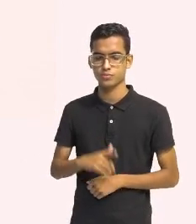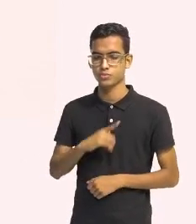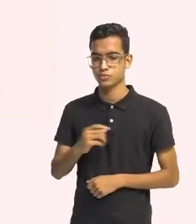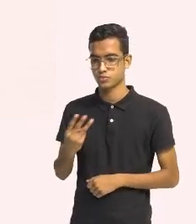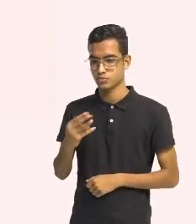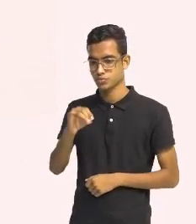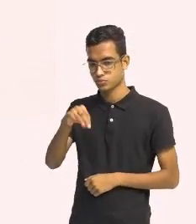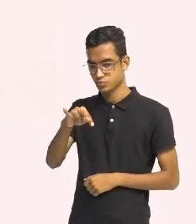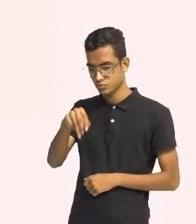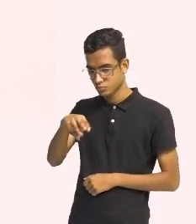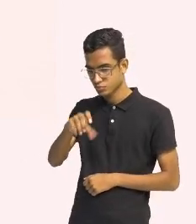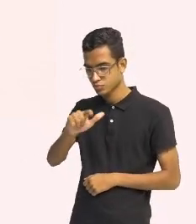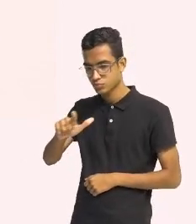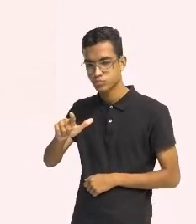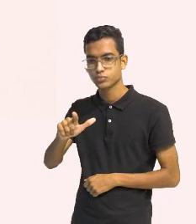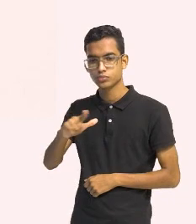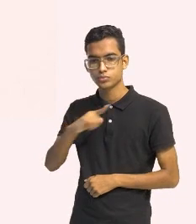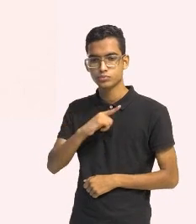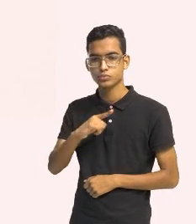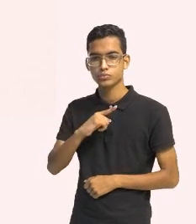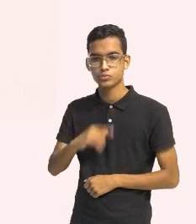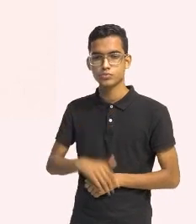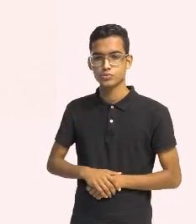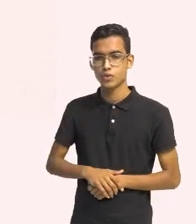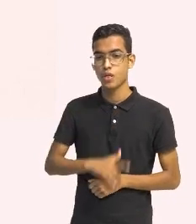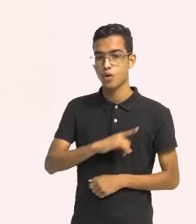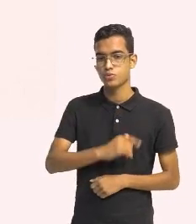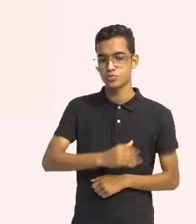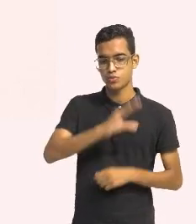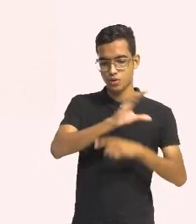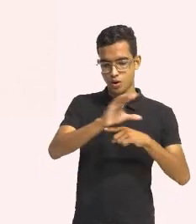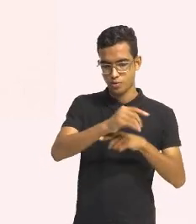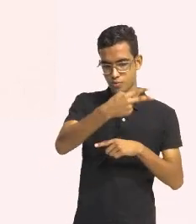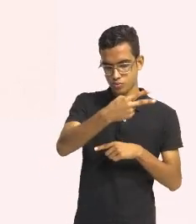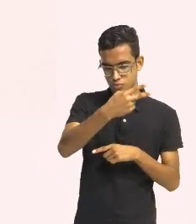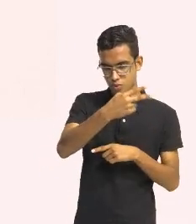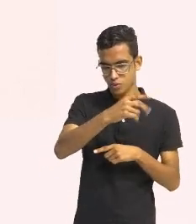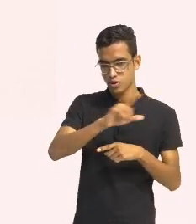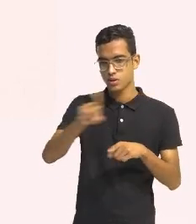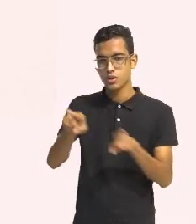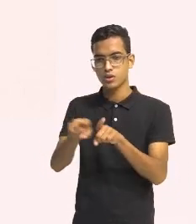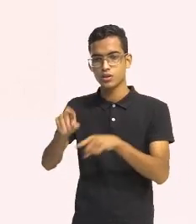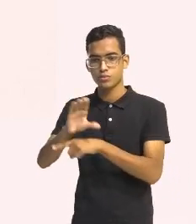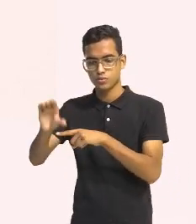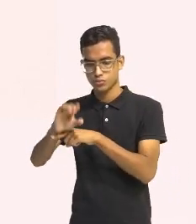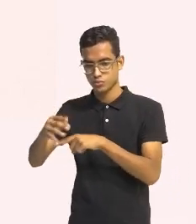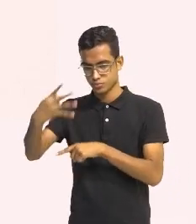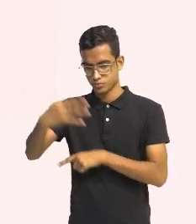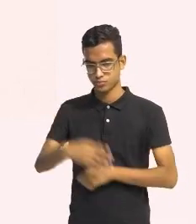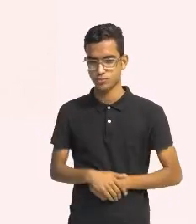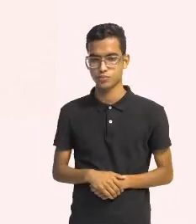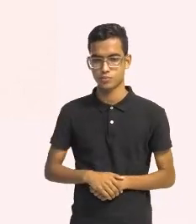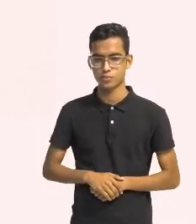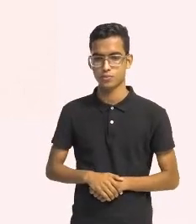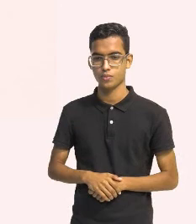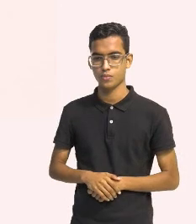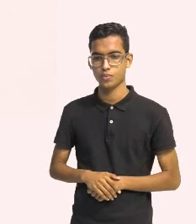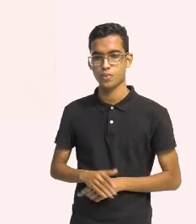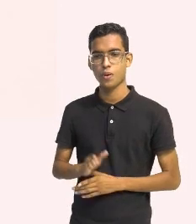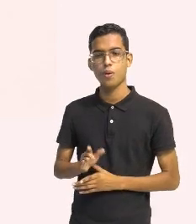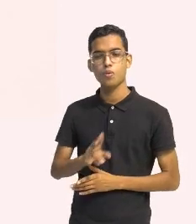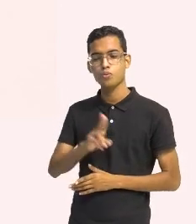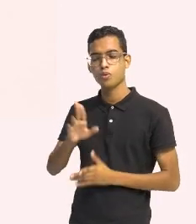no carbono 2, o outro no carbono 2 e o outro no carbono 4. Por último, o nome da cadeia principal.